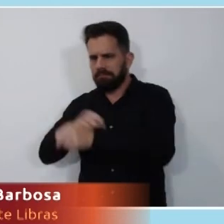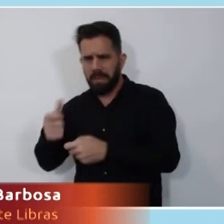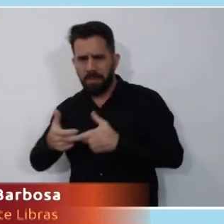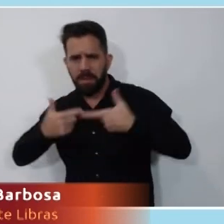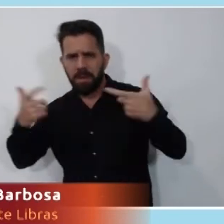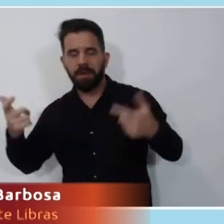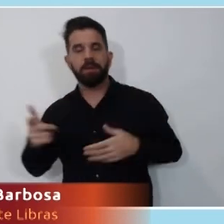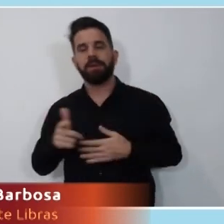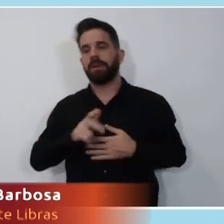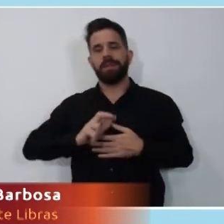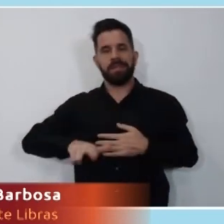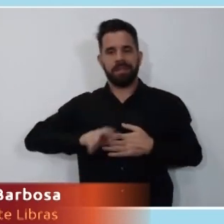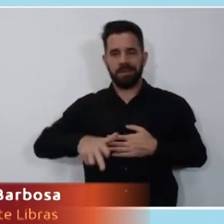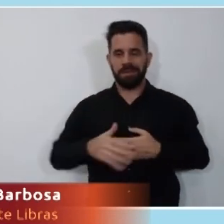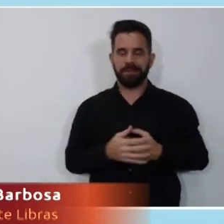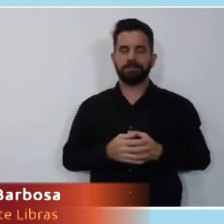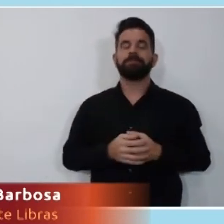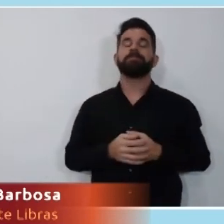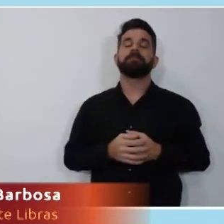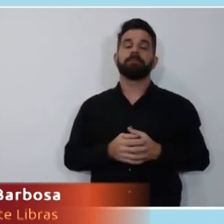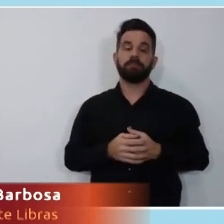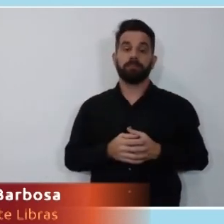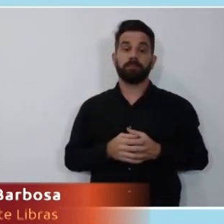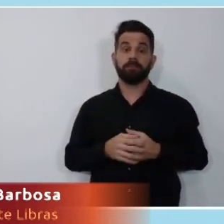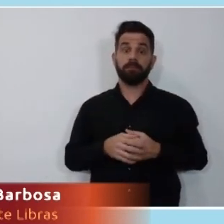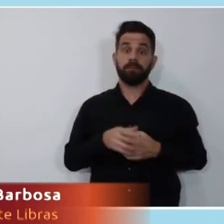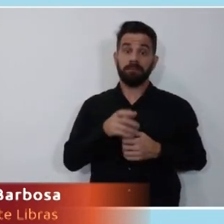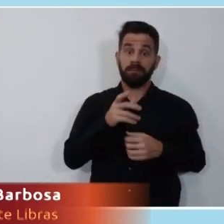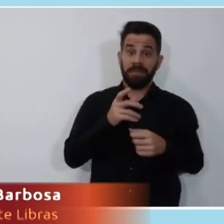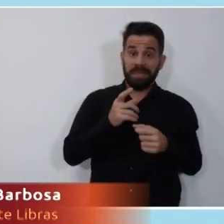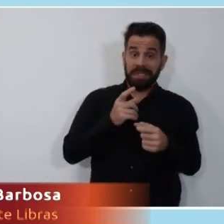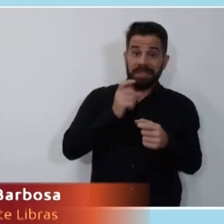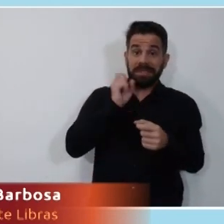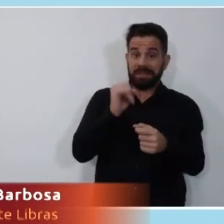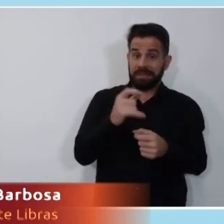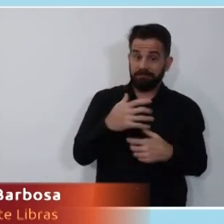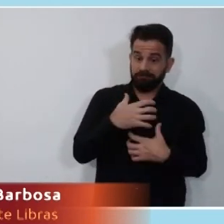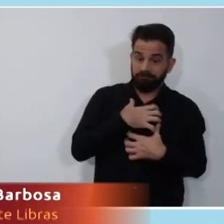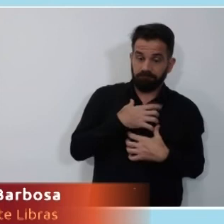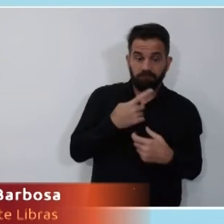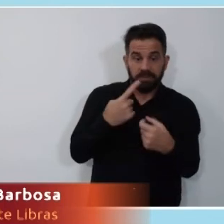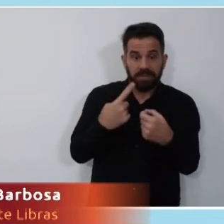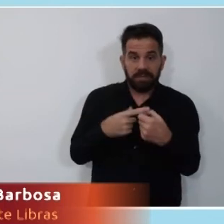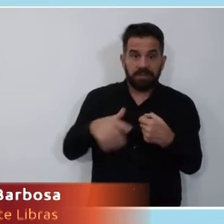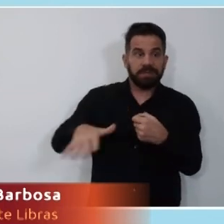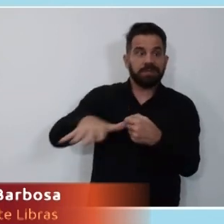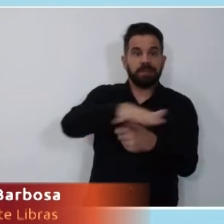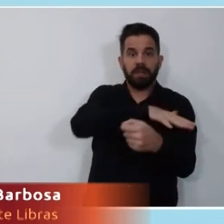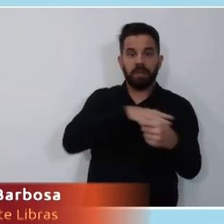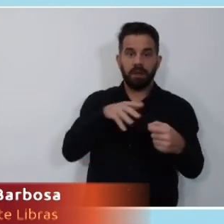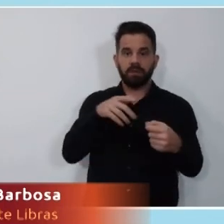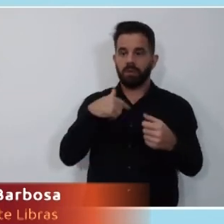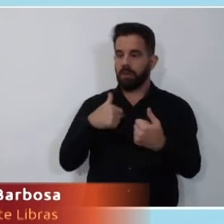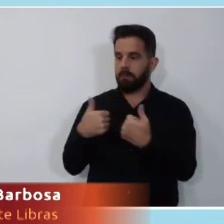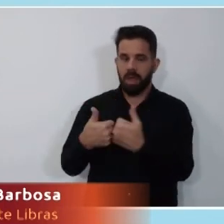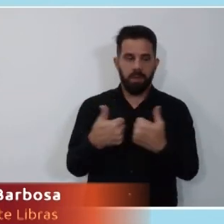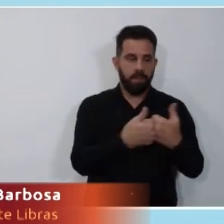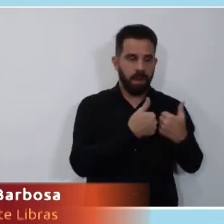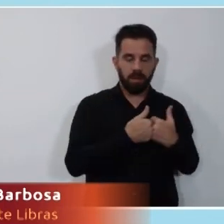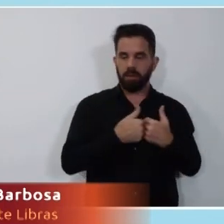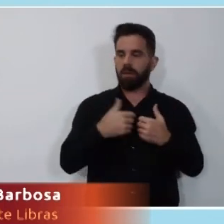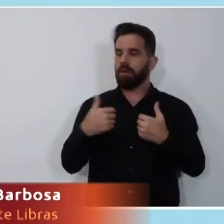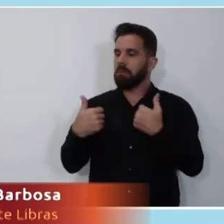O dia que nós tivermos uma cidade em que as pessoas próximo de casa puderem ter a sua refeição, a sua moradia, a